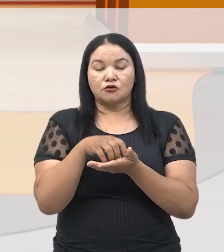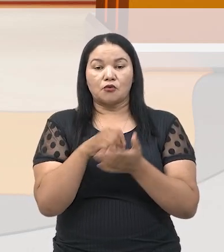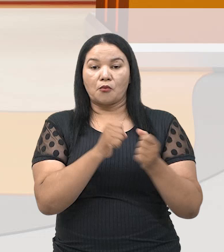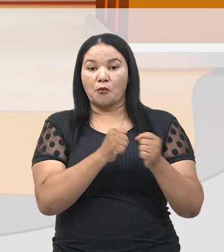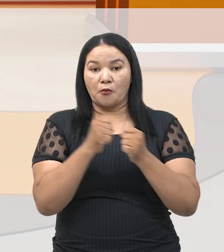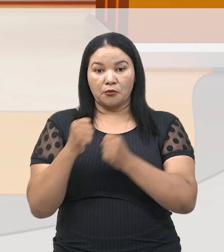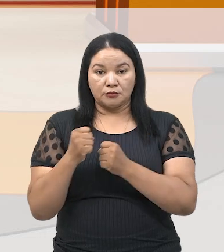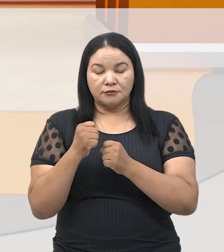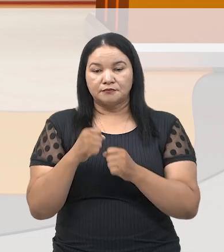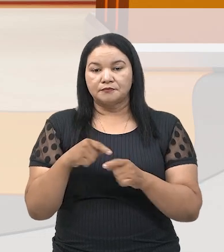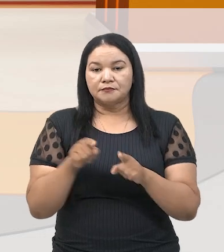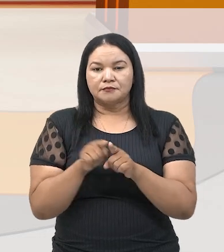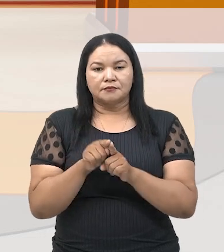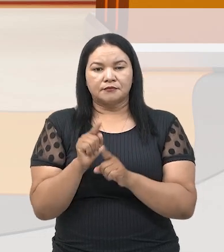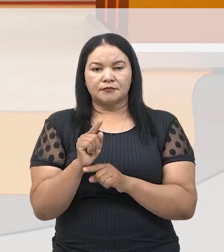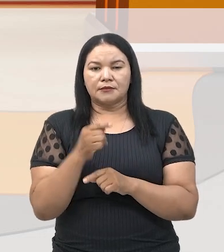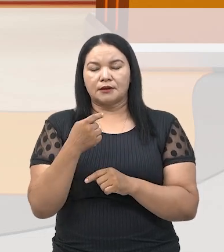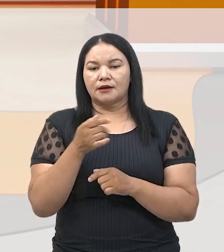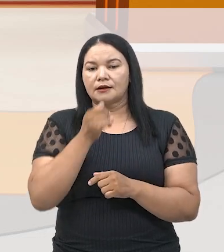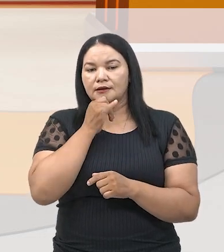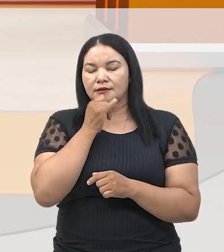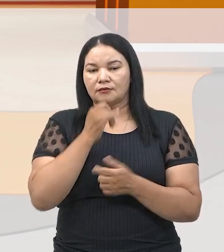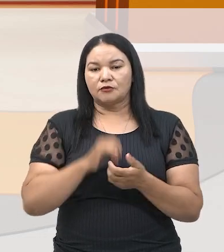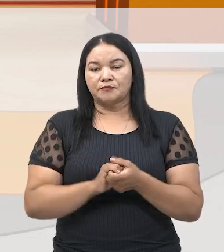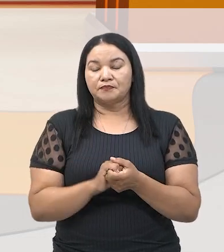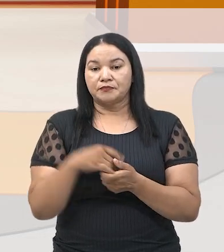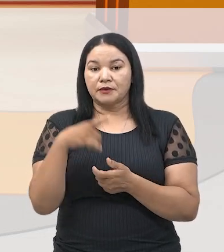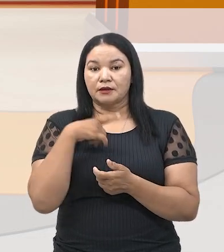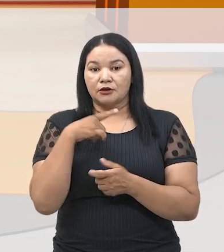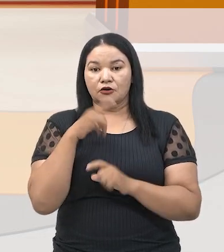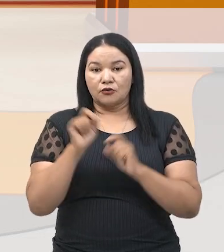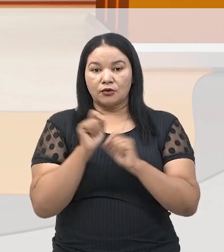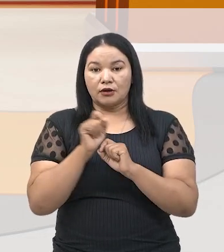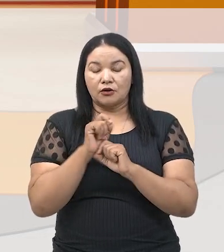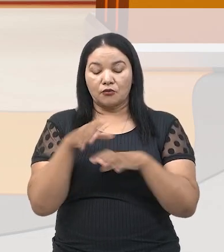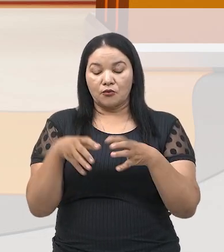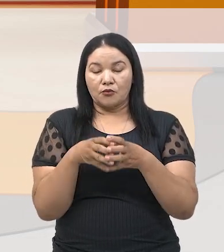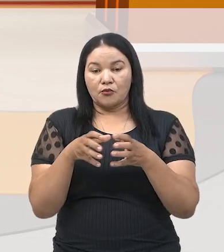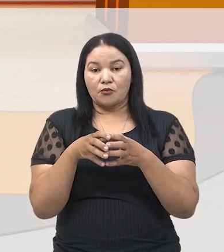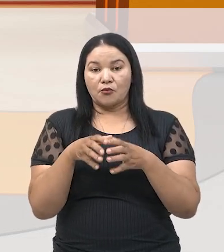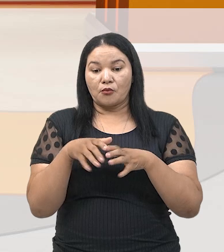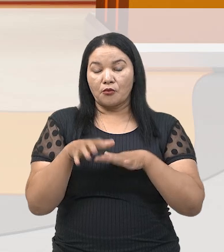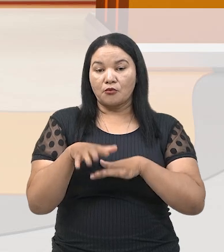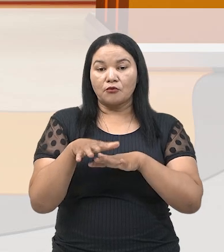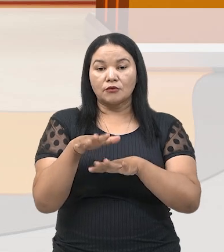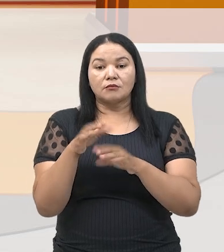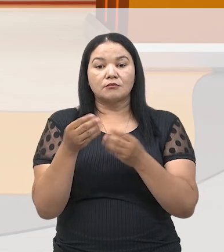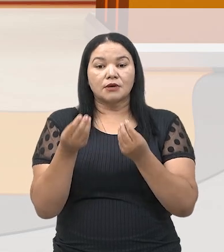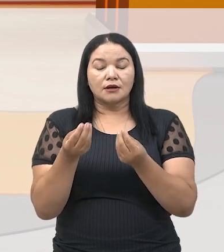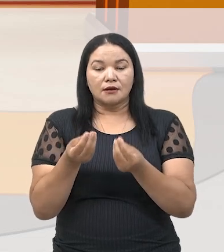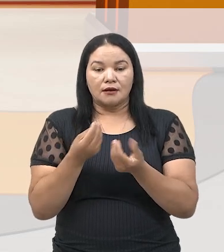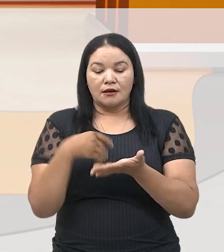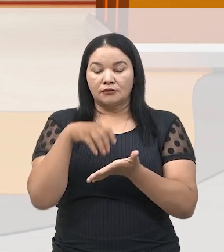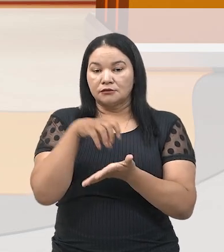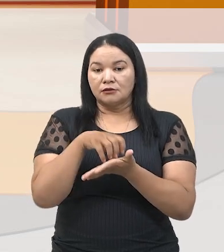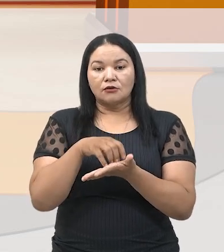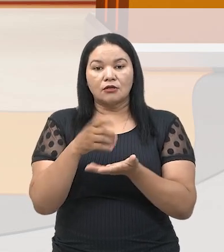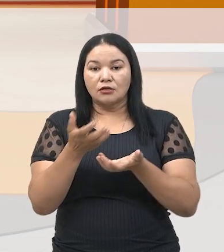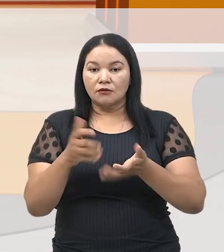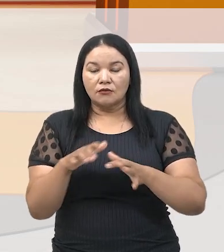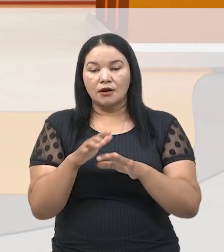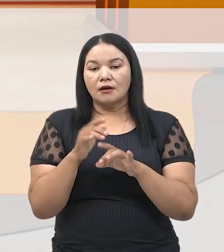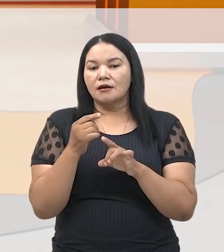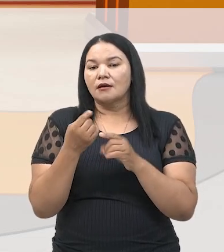poder, ou seja, estava havendo um movimento para que não houvesse a centralização de fato, que houvesse o